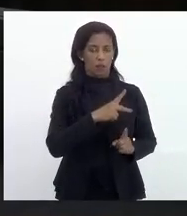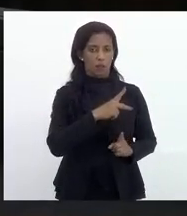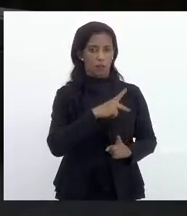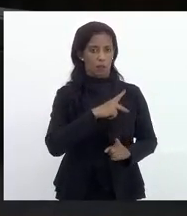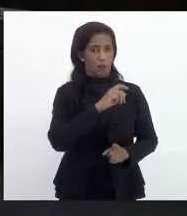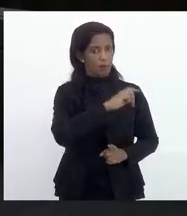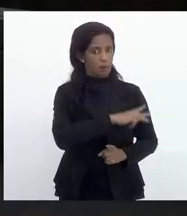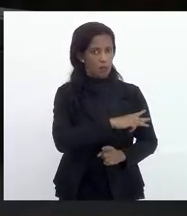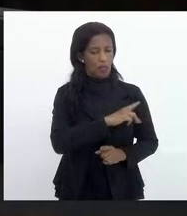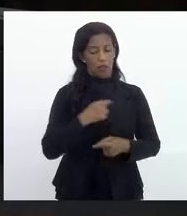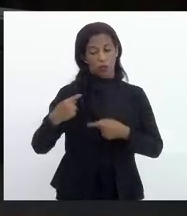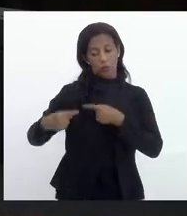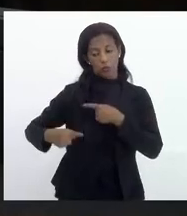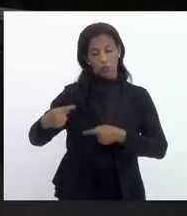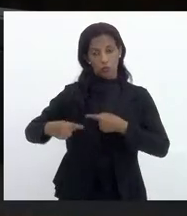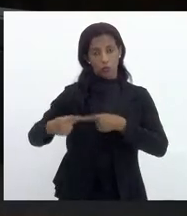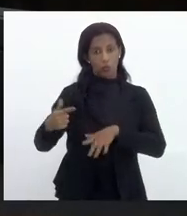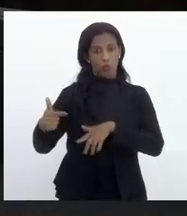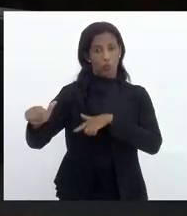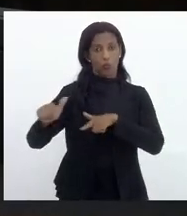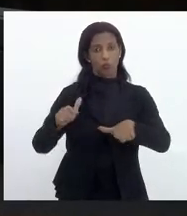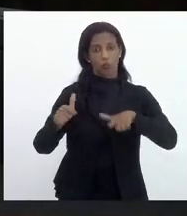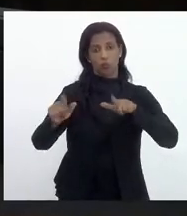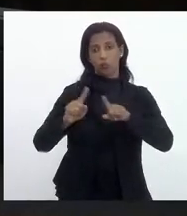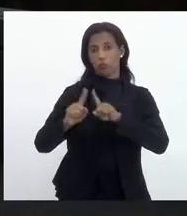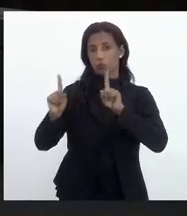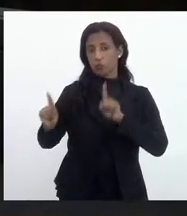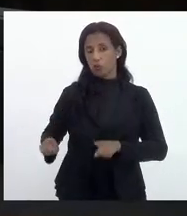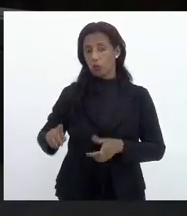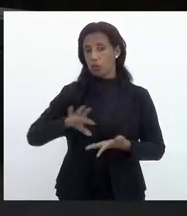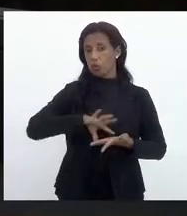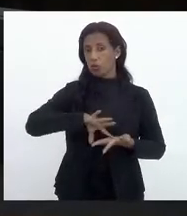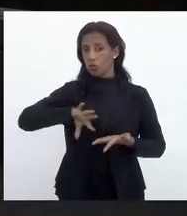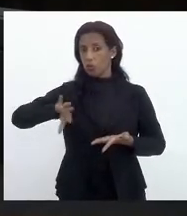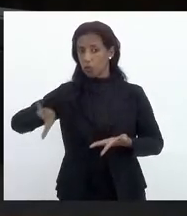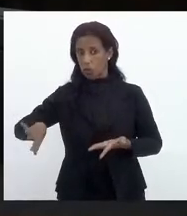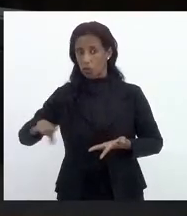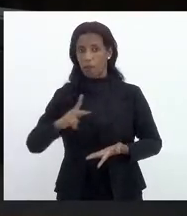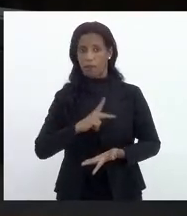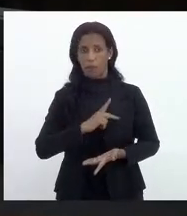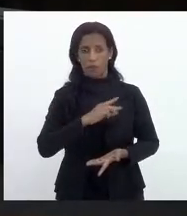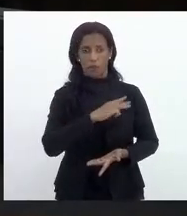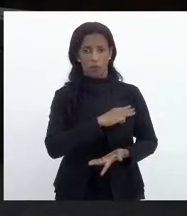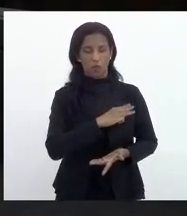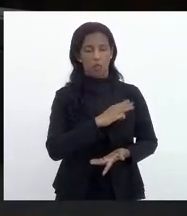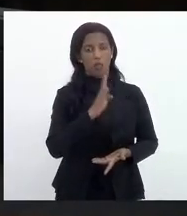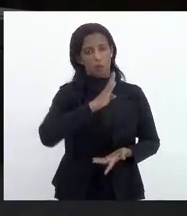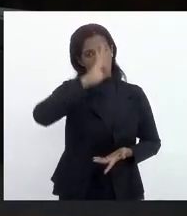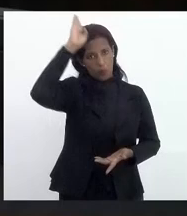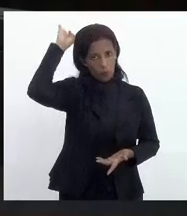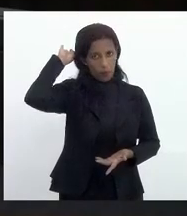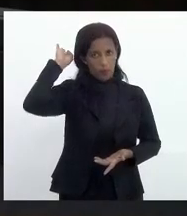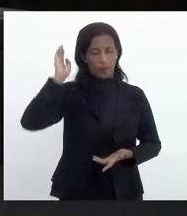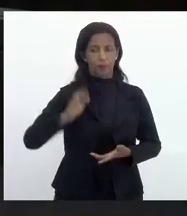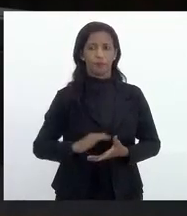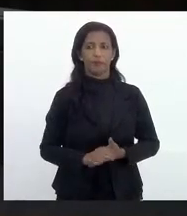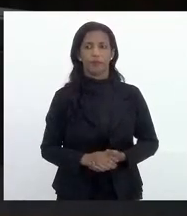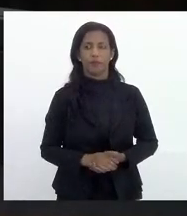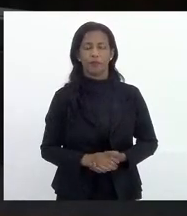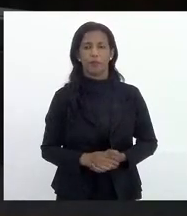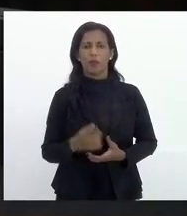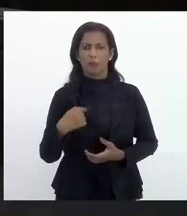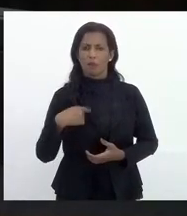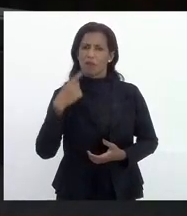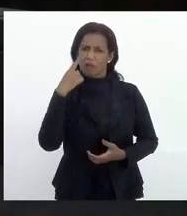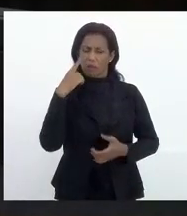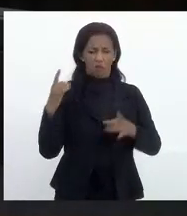gente tá aqui discutindo sobre os outros servidores excluindo a polícia militar eo Corpo de Bombeiros Tá mas